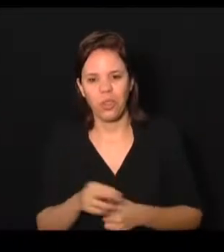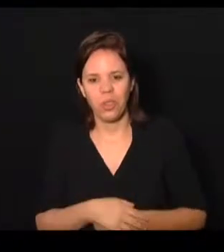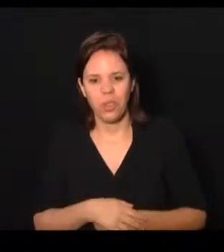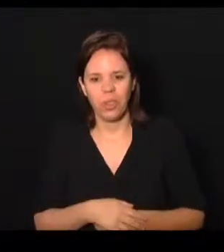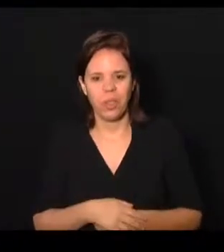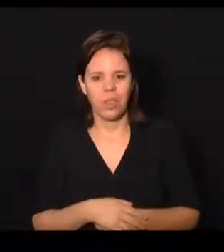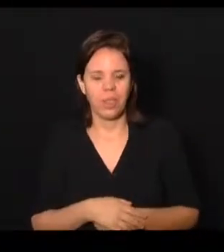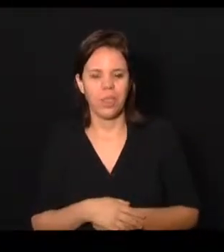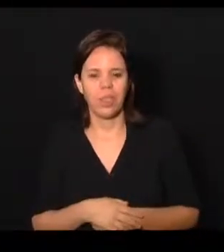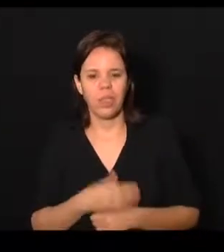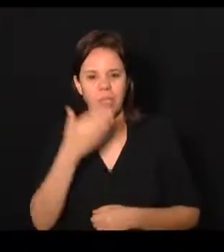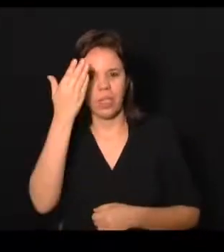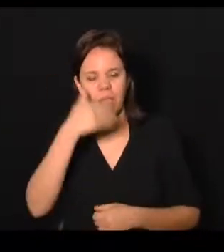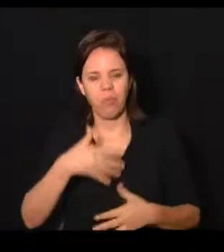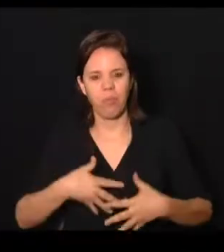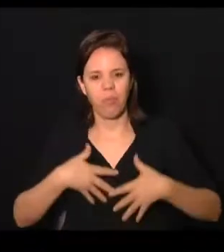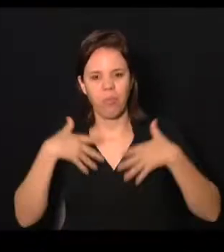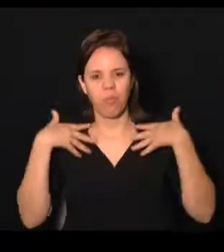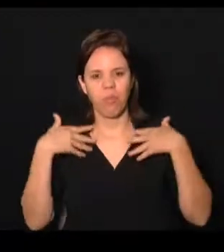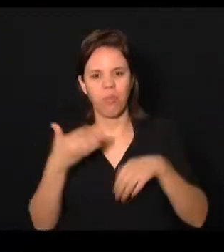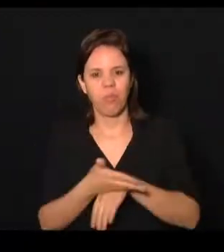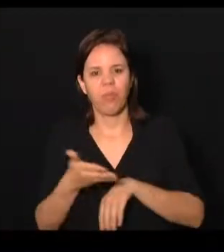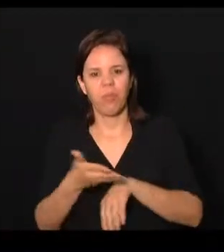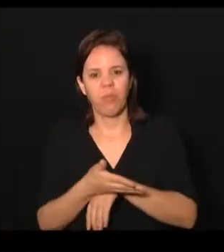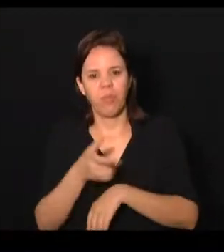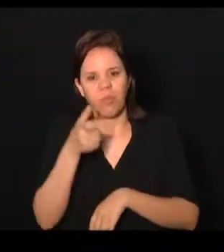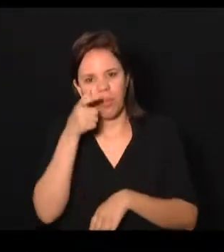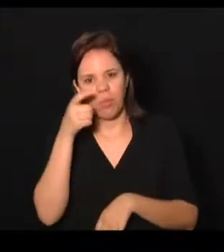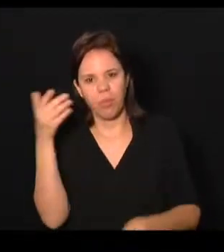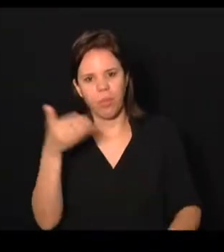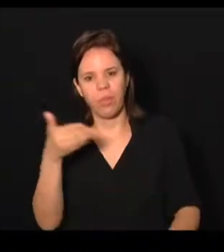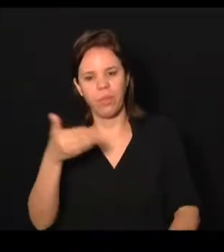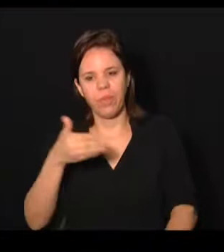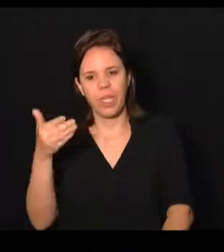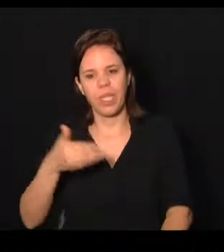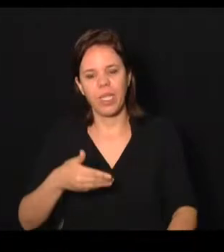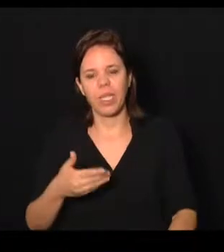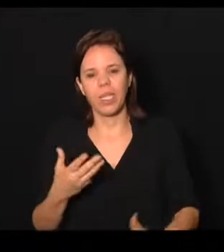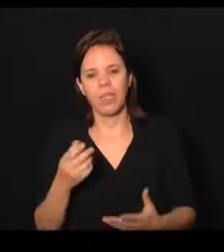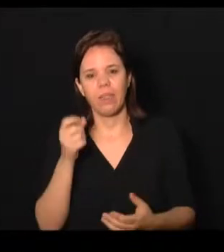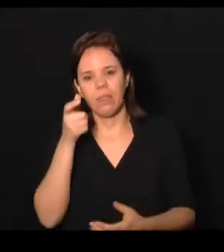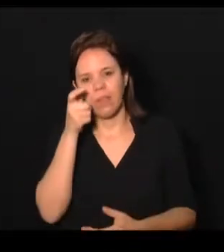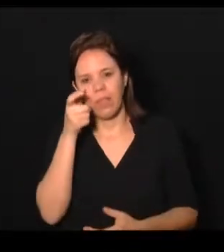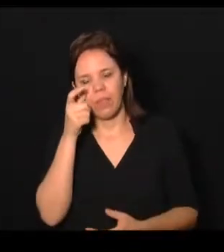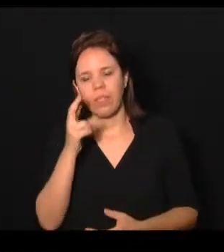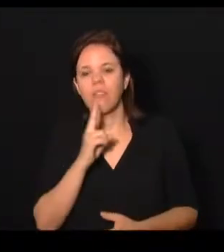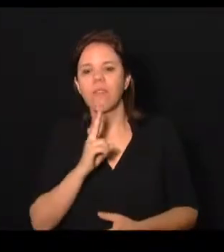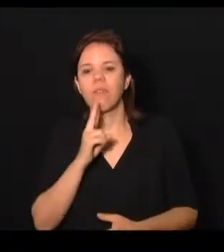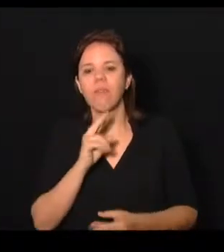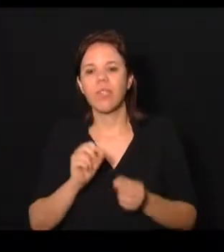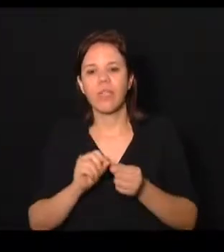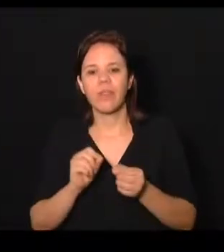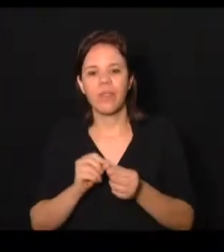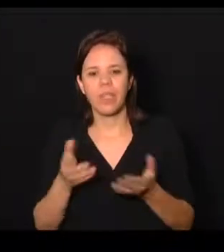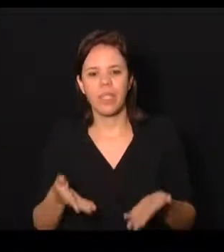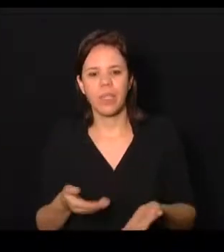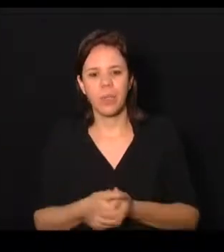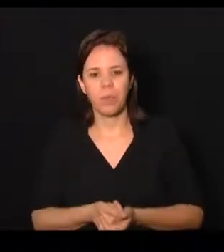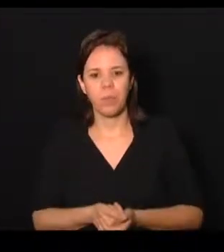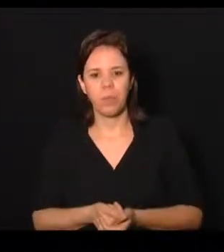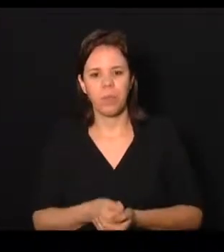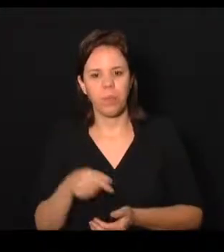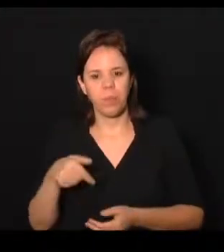eu tenho aqui muito orgulho de participar. Eu já vi várias obras que o doutor Nelson vem fazendo, né, aqui